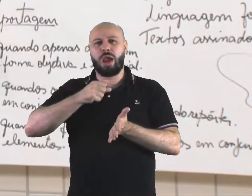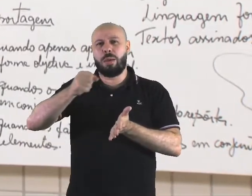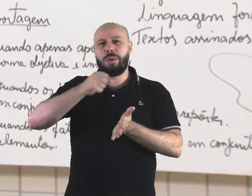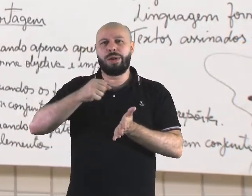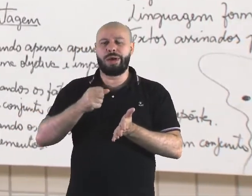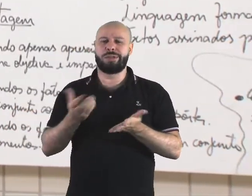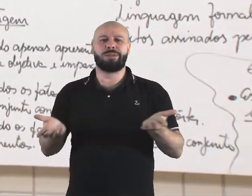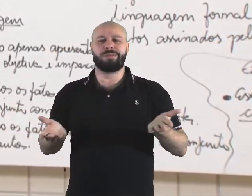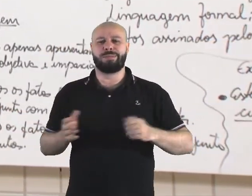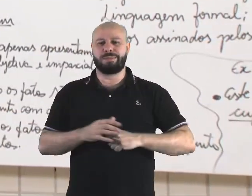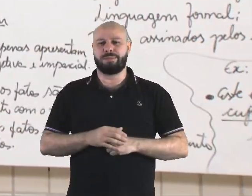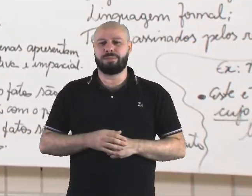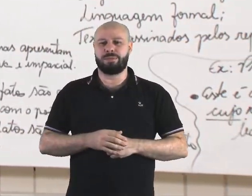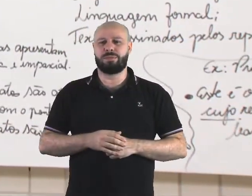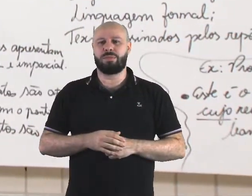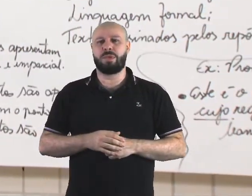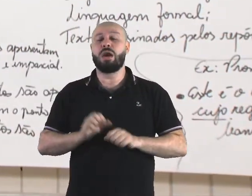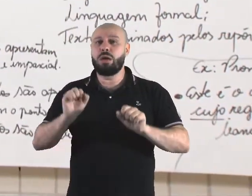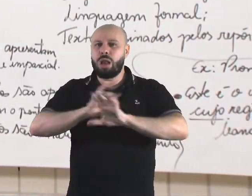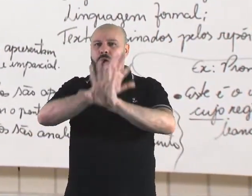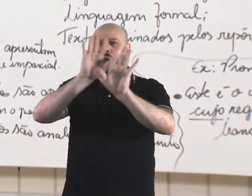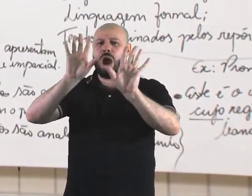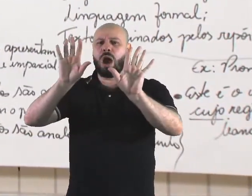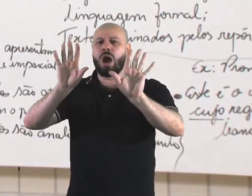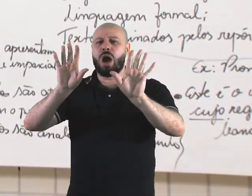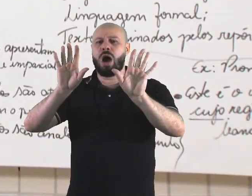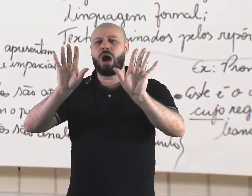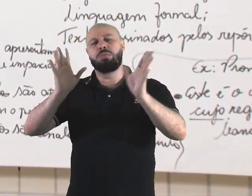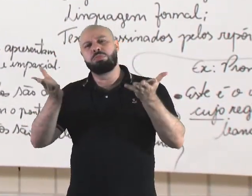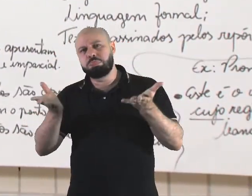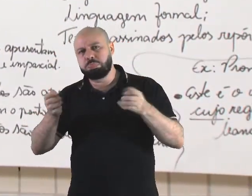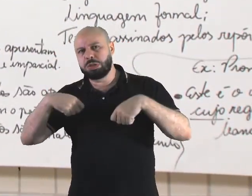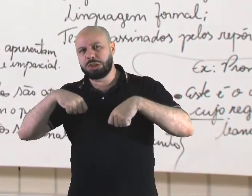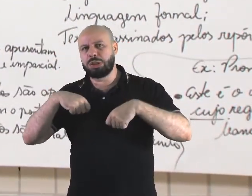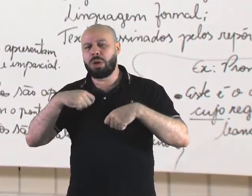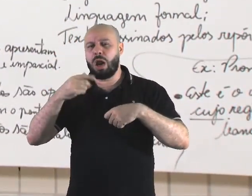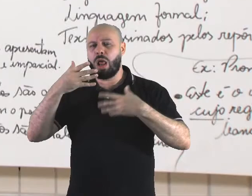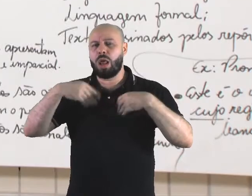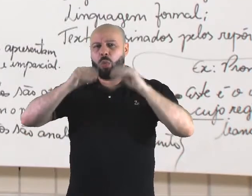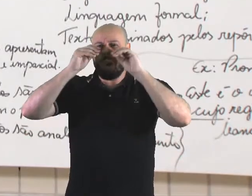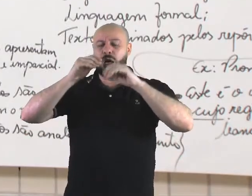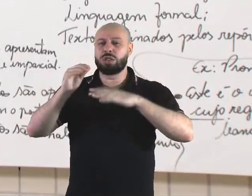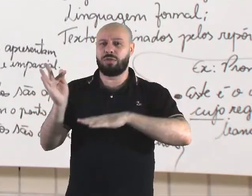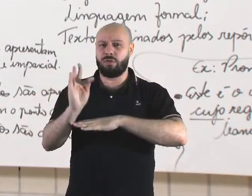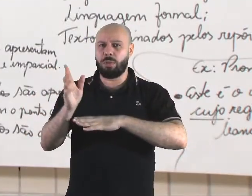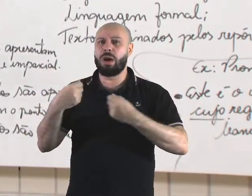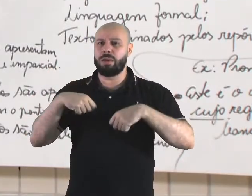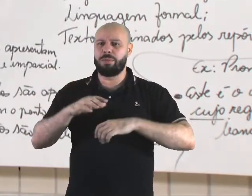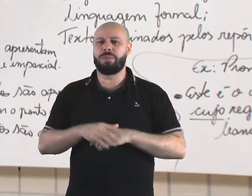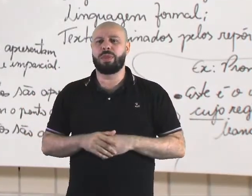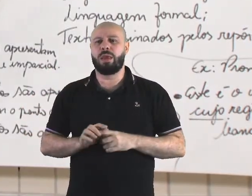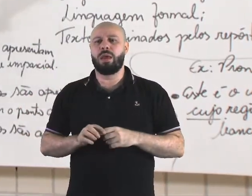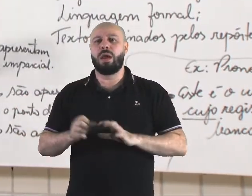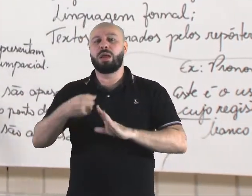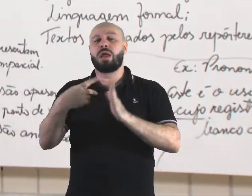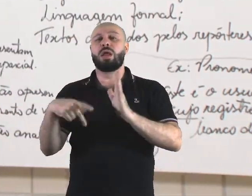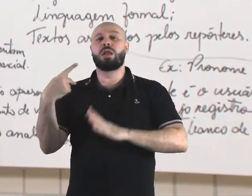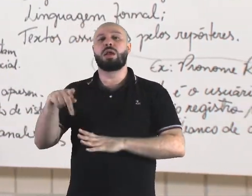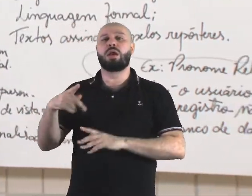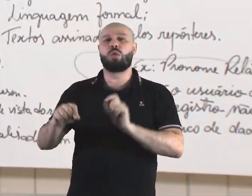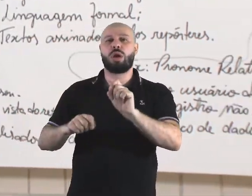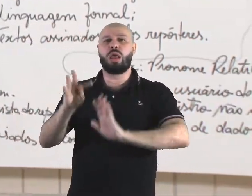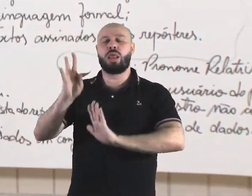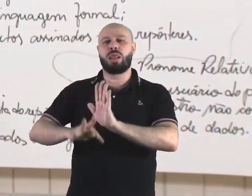reportagem, de uma maneira clara, a reportagem ela tem que ser uma linguagem formal. As características é um